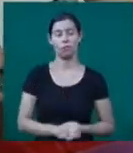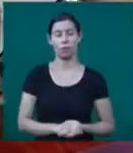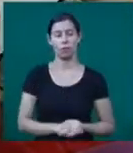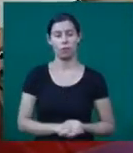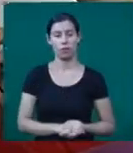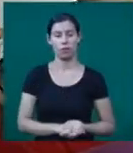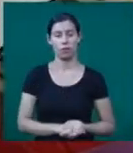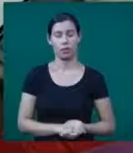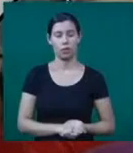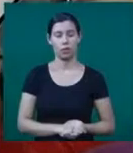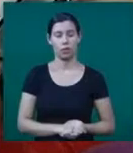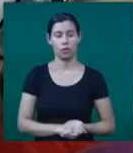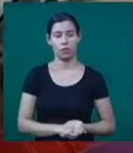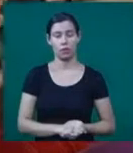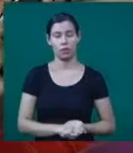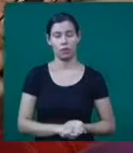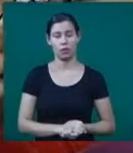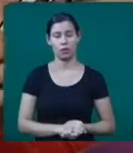né? E